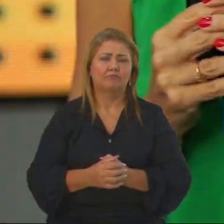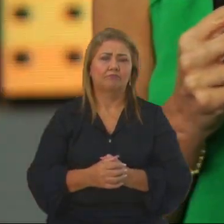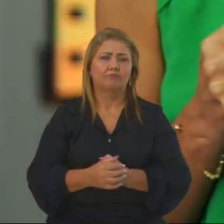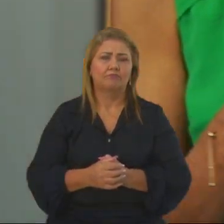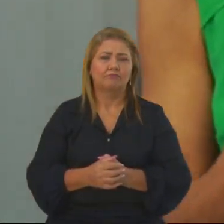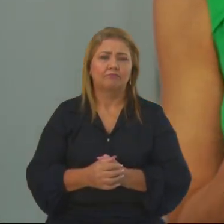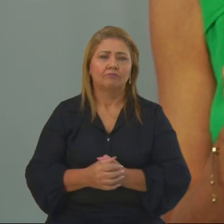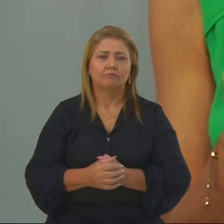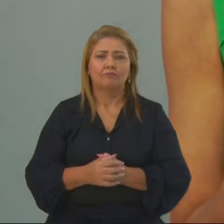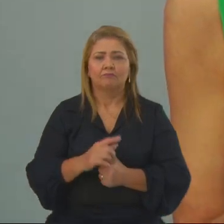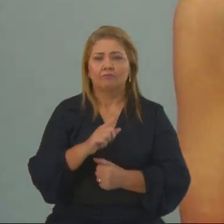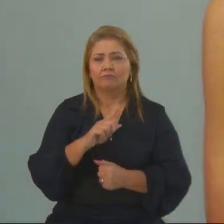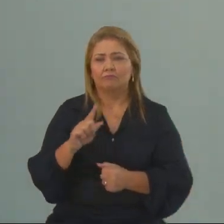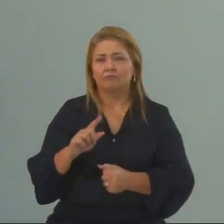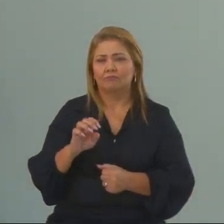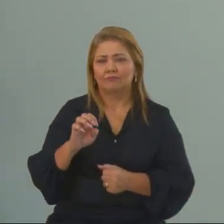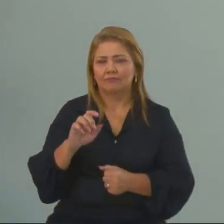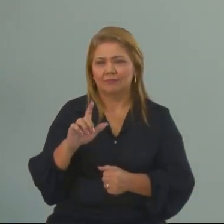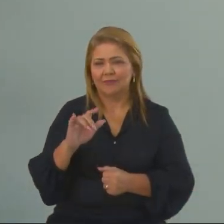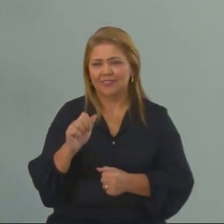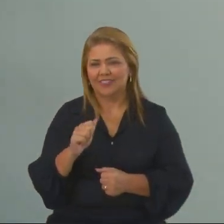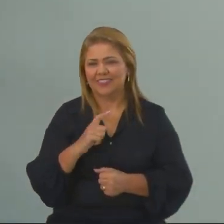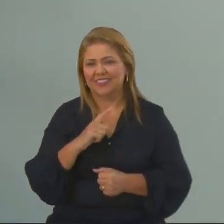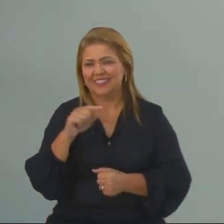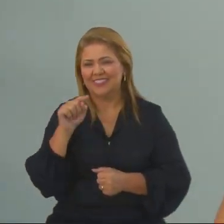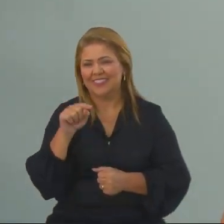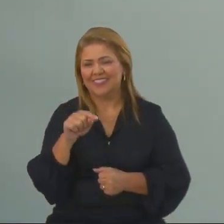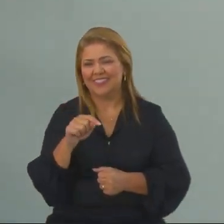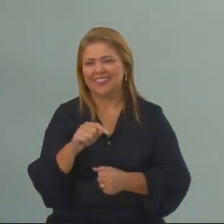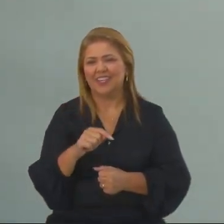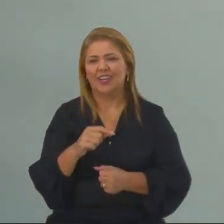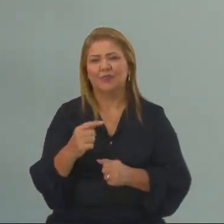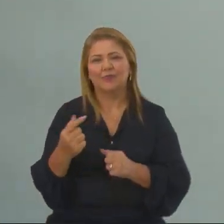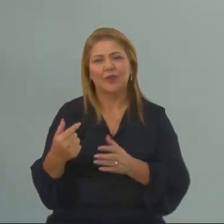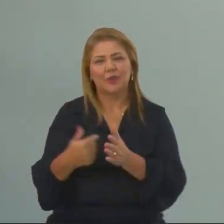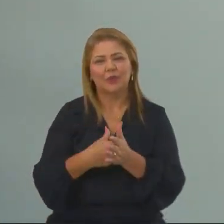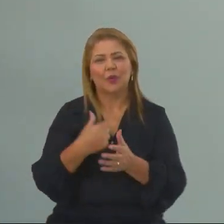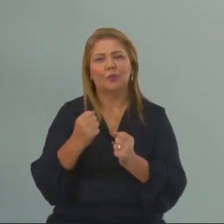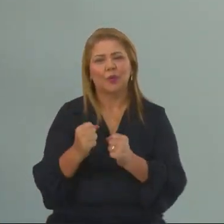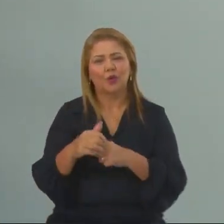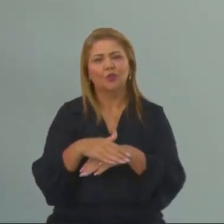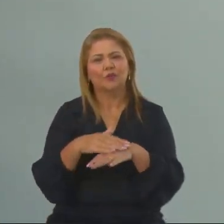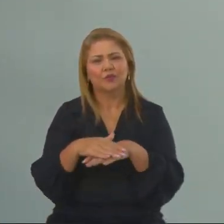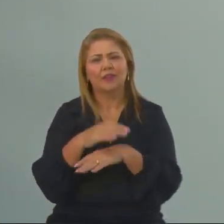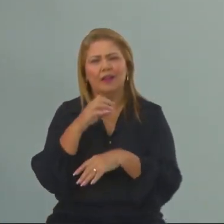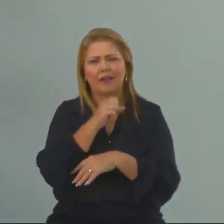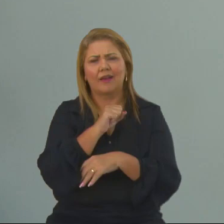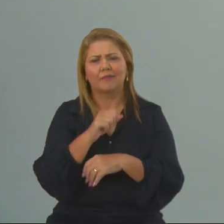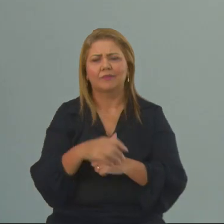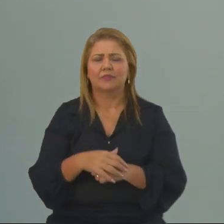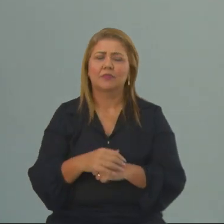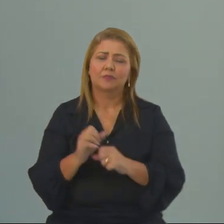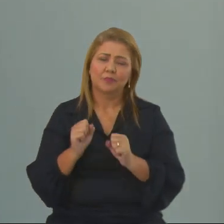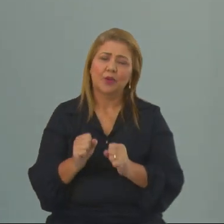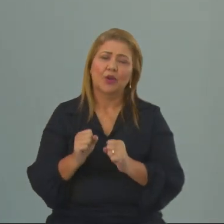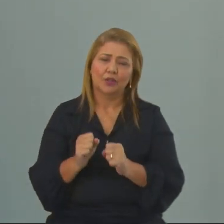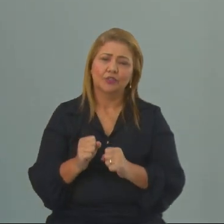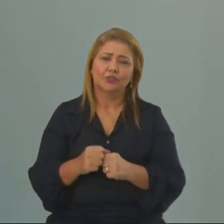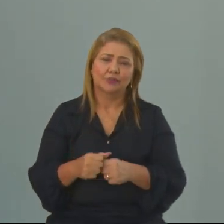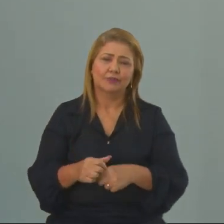a Zélia está aqui. Aí a Zélia diz assim: Débora, posso falar com você rapidinho? Pode, Zélia,